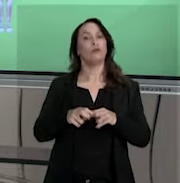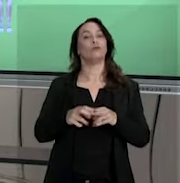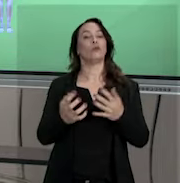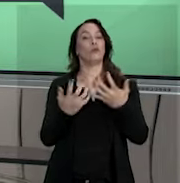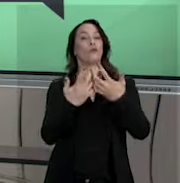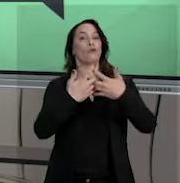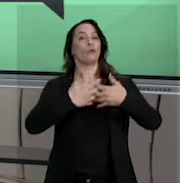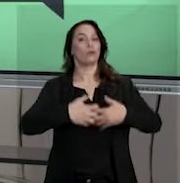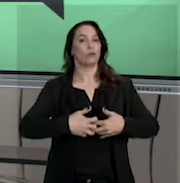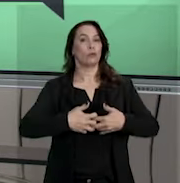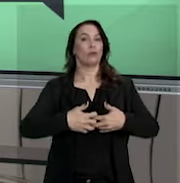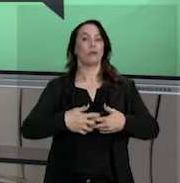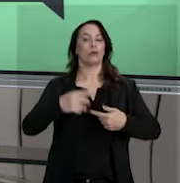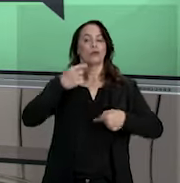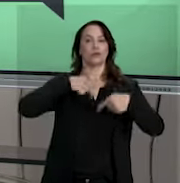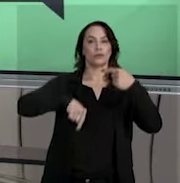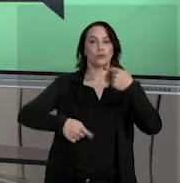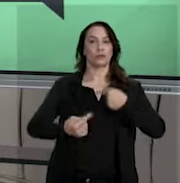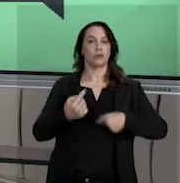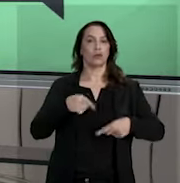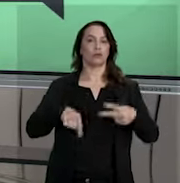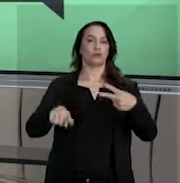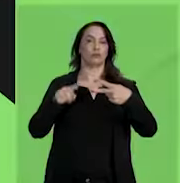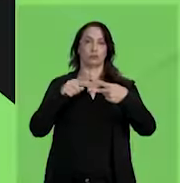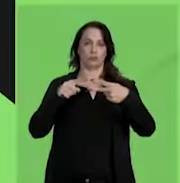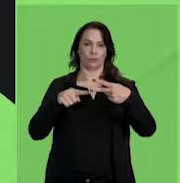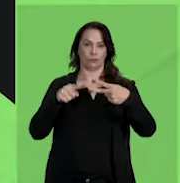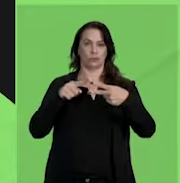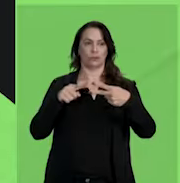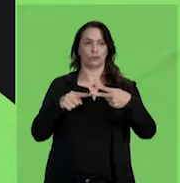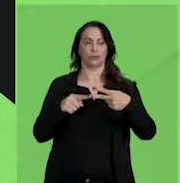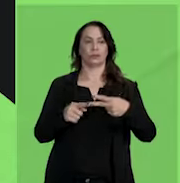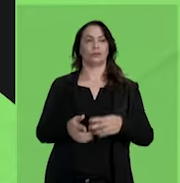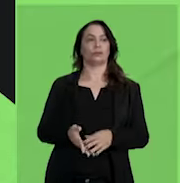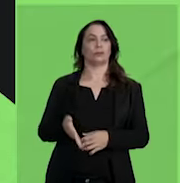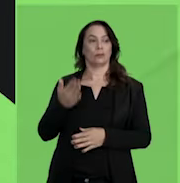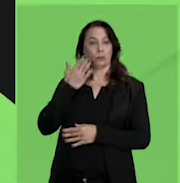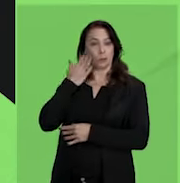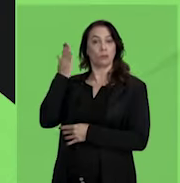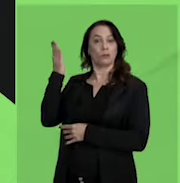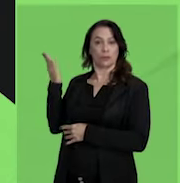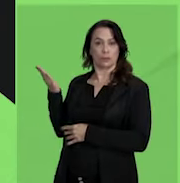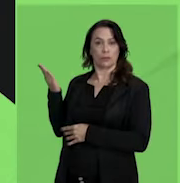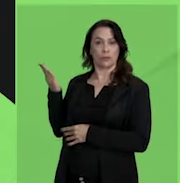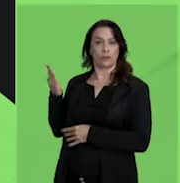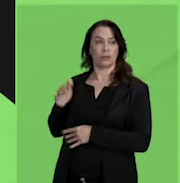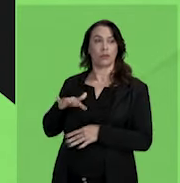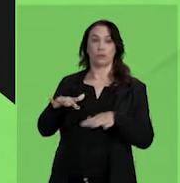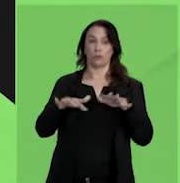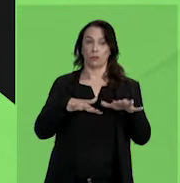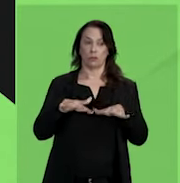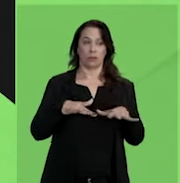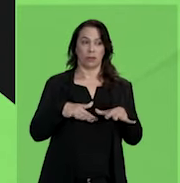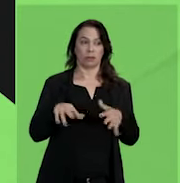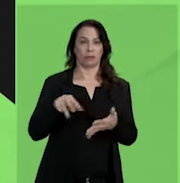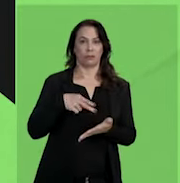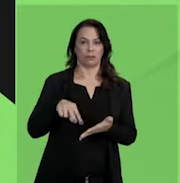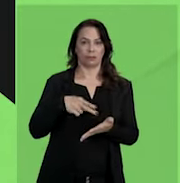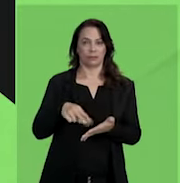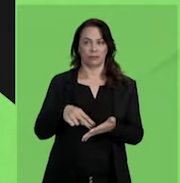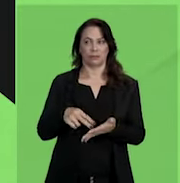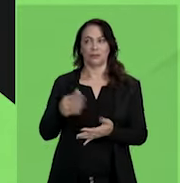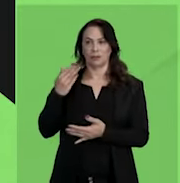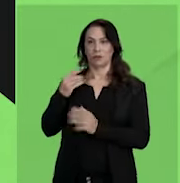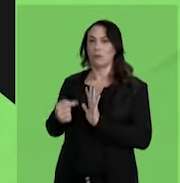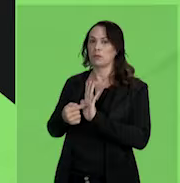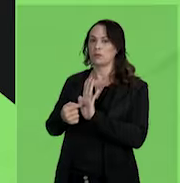dois sistemas aqui. Bom, então, essa movimentação do corpo, ela vai ocorrer, até coloquei a dancinha aqui, mas eu não vou me atrever, tá, Ludmila?